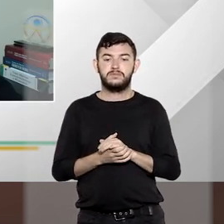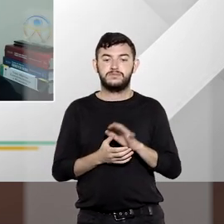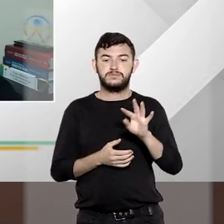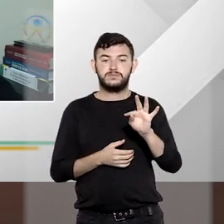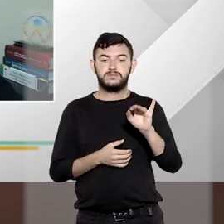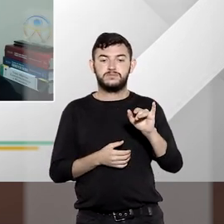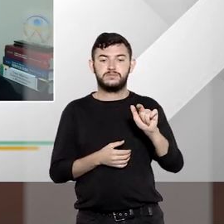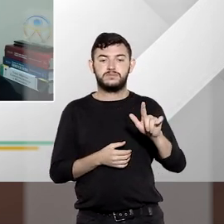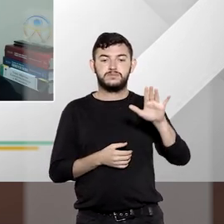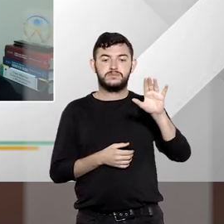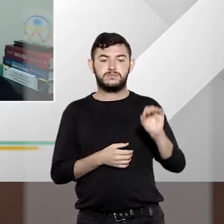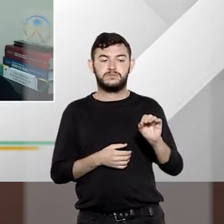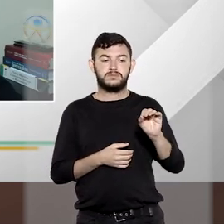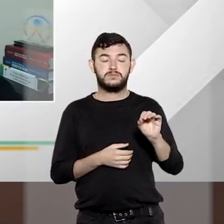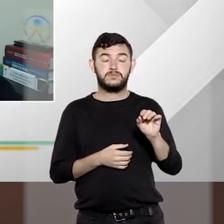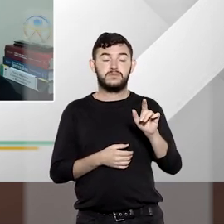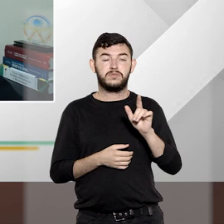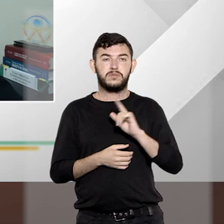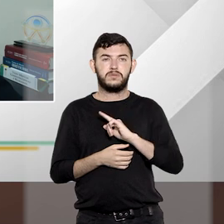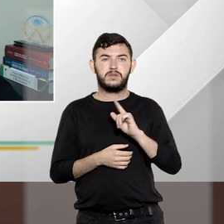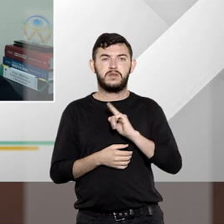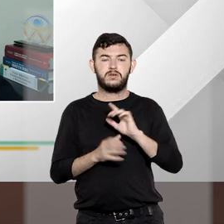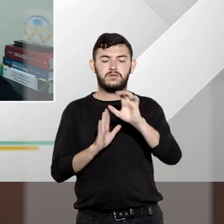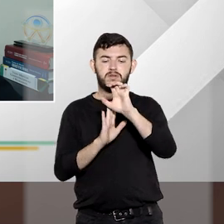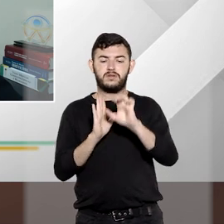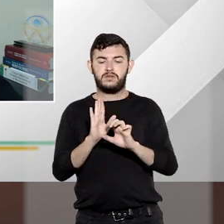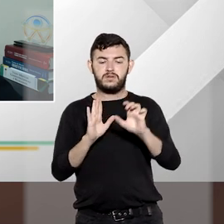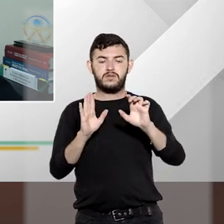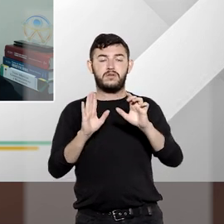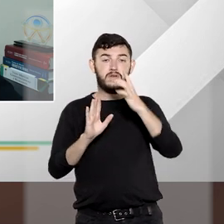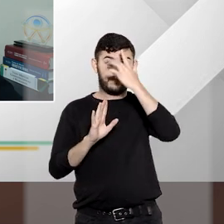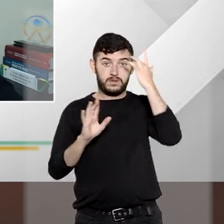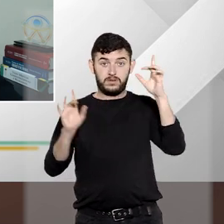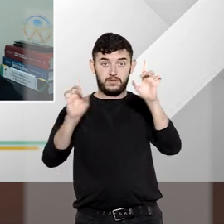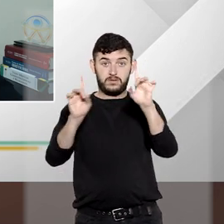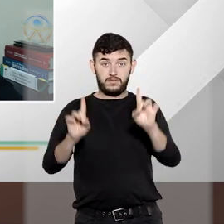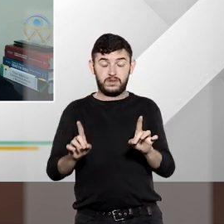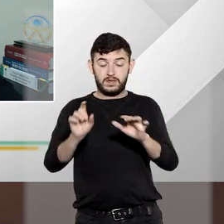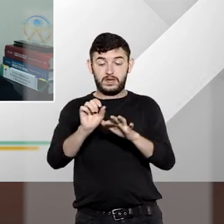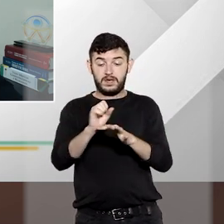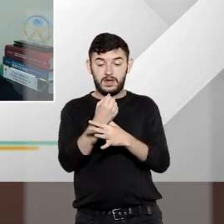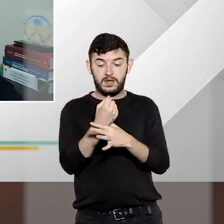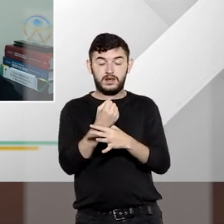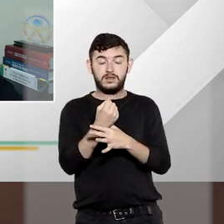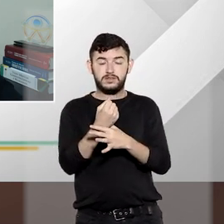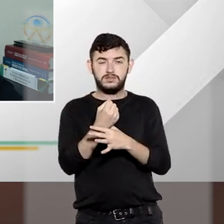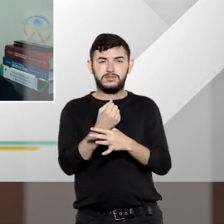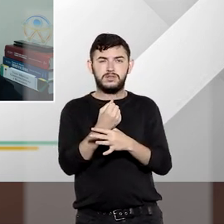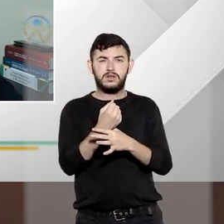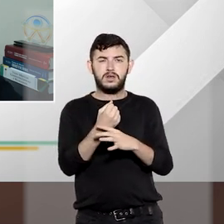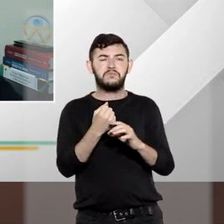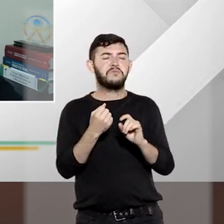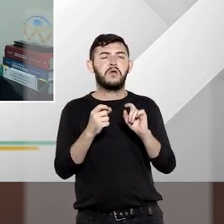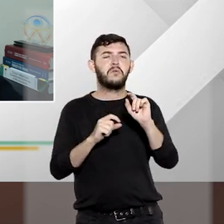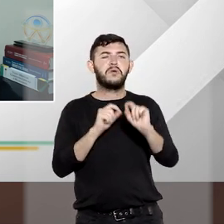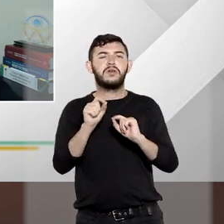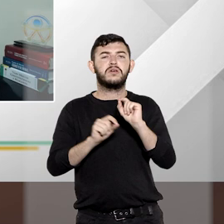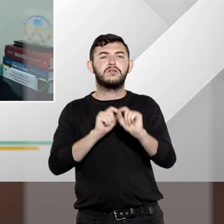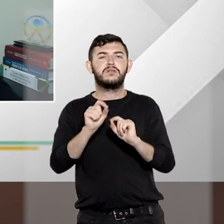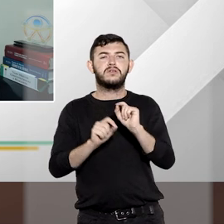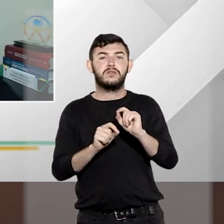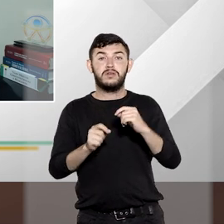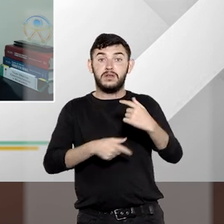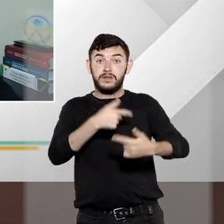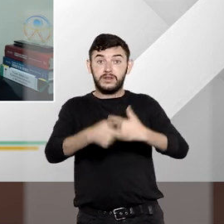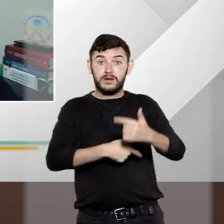Tiago, outra garantia prevista no Estatuto da Pessoa com Deficiência é o direito ao trabalho. O que é feito então para que essas